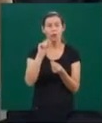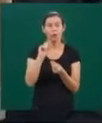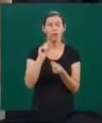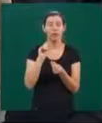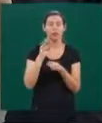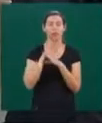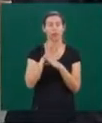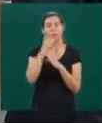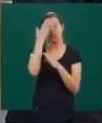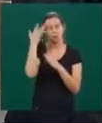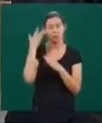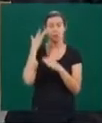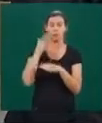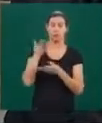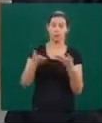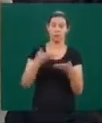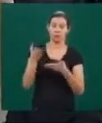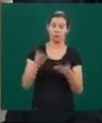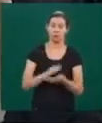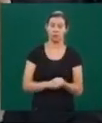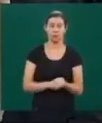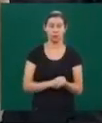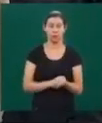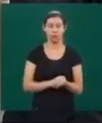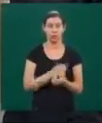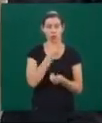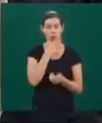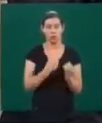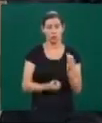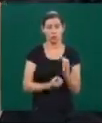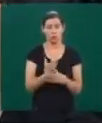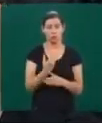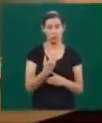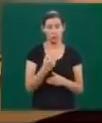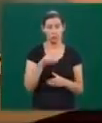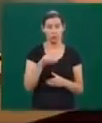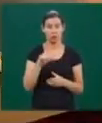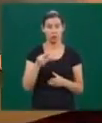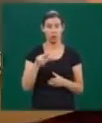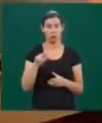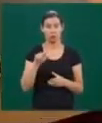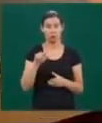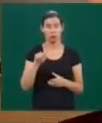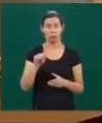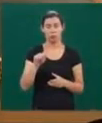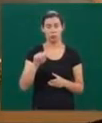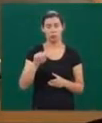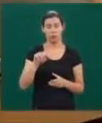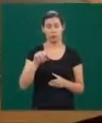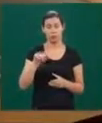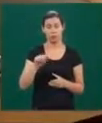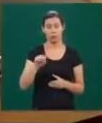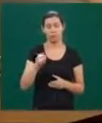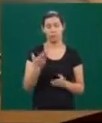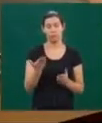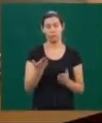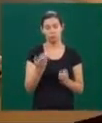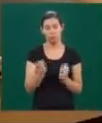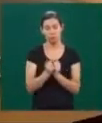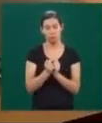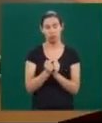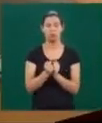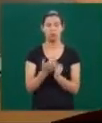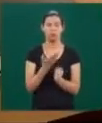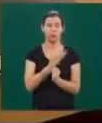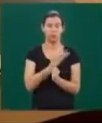Cid foi criada por Lucas e colegas do curso de Ciência da Computação. O invento inédito permite que o médico